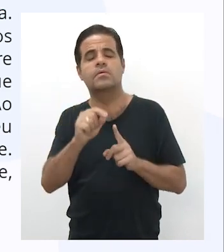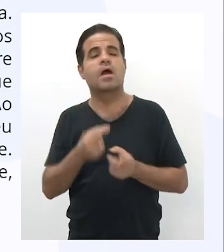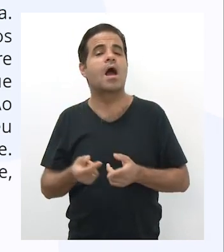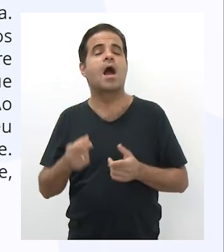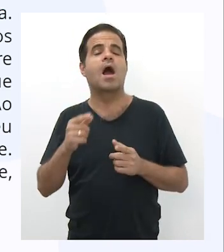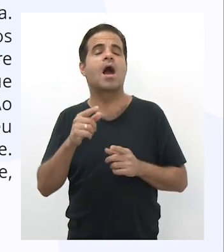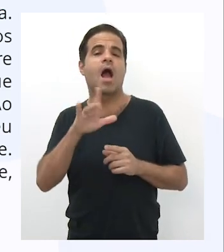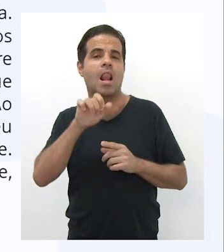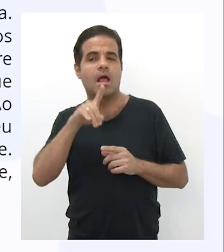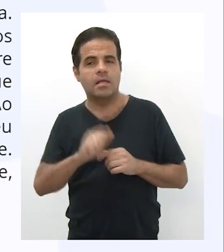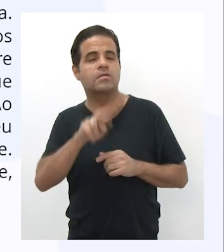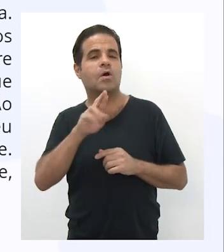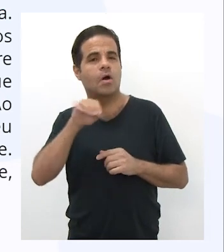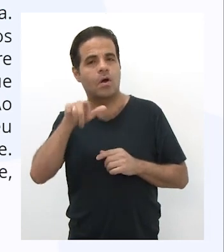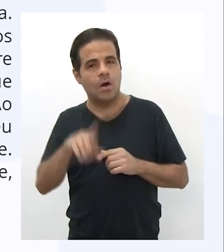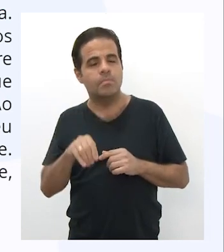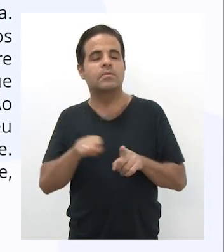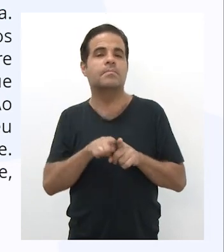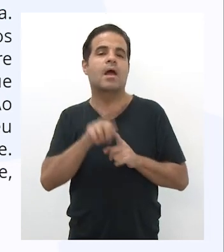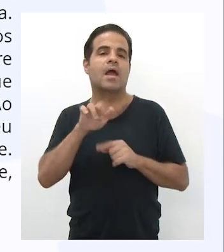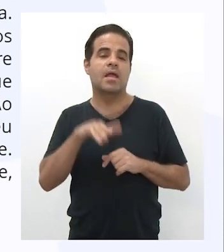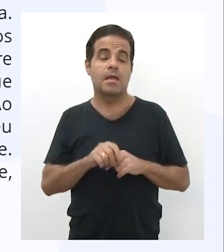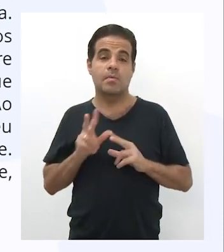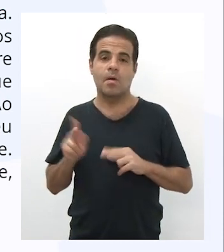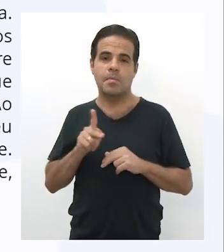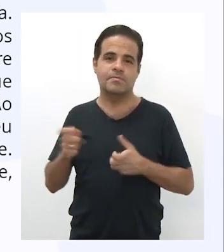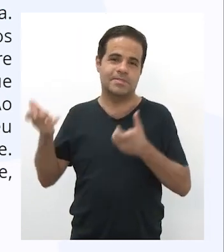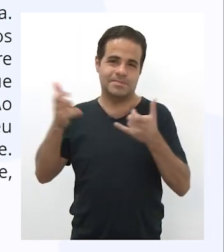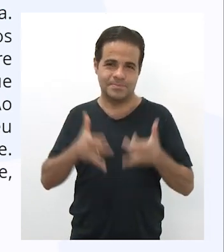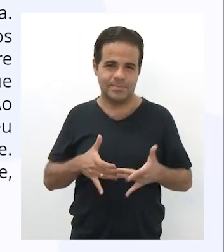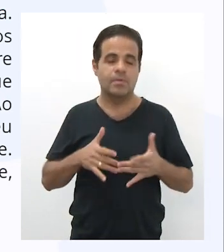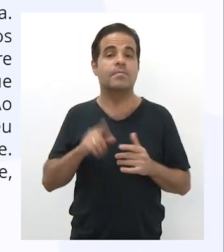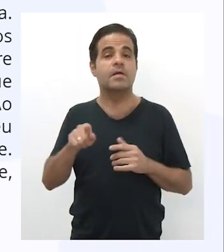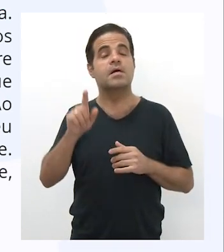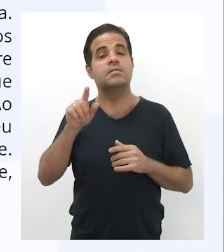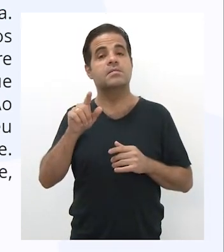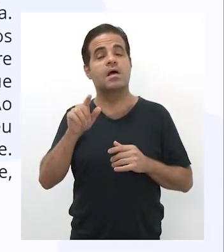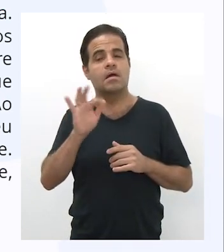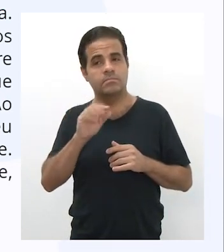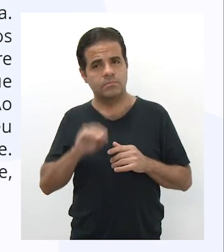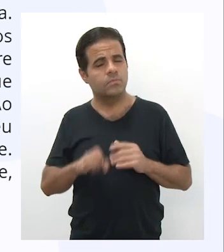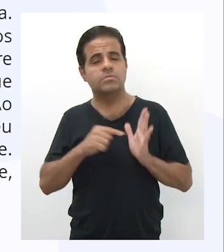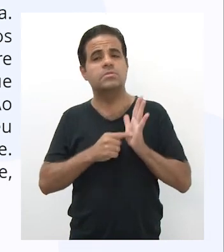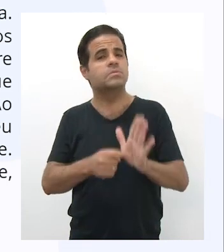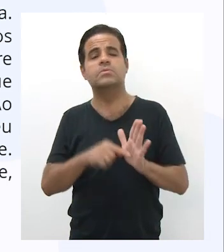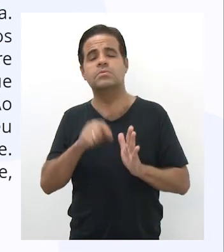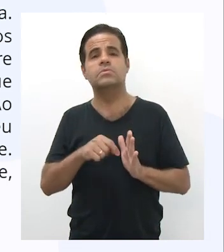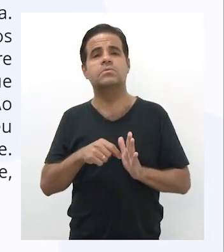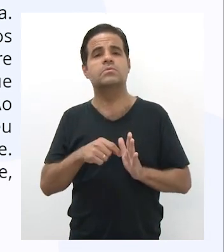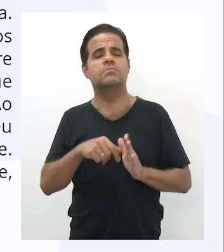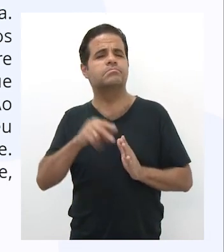de Rômulo e Remo, como a professora aqui nos contou. Essa fonte ela vai se referir, então, à